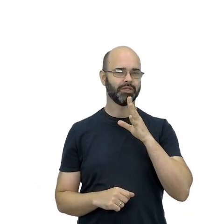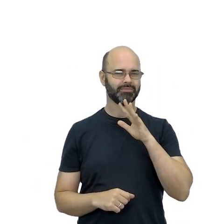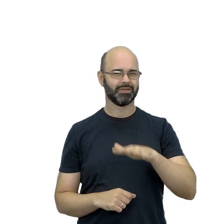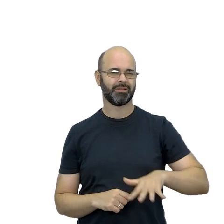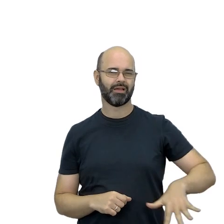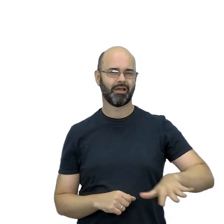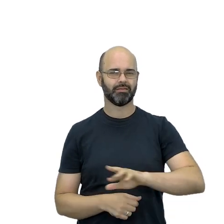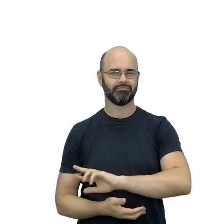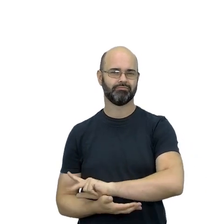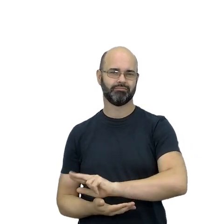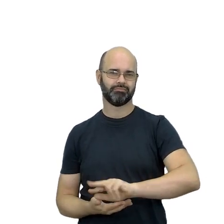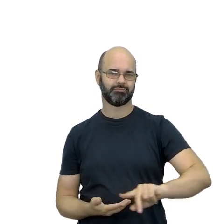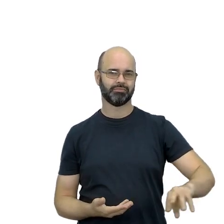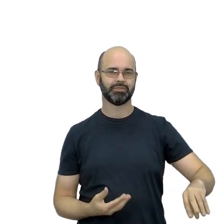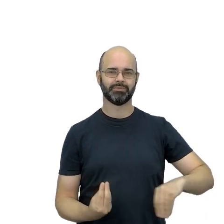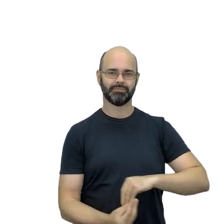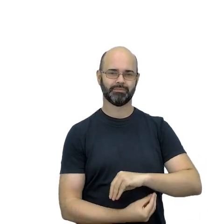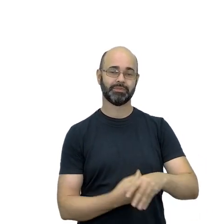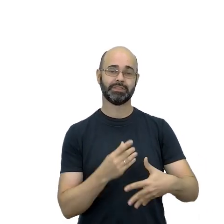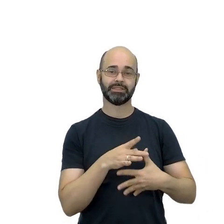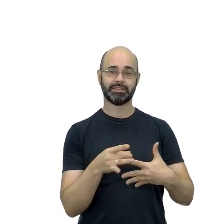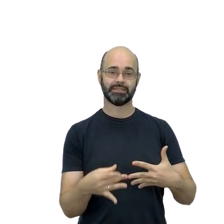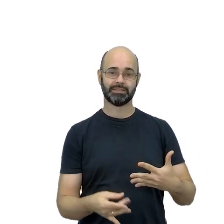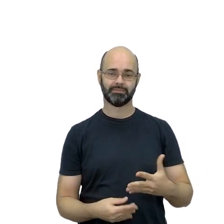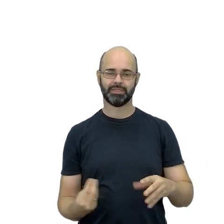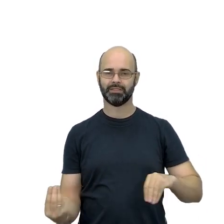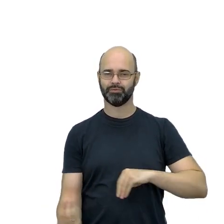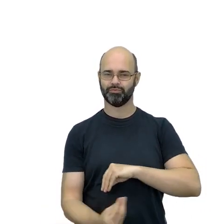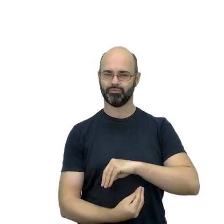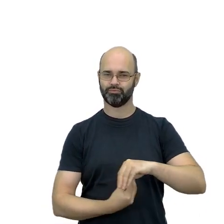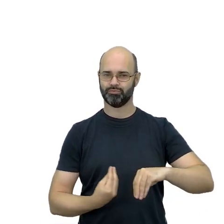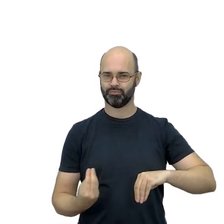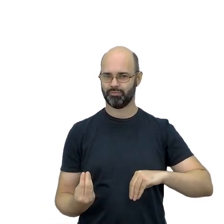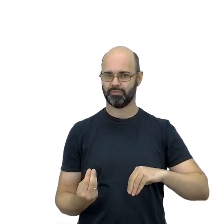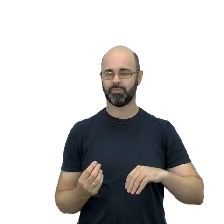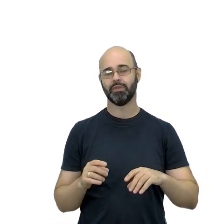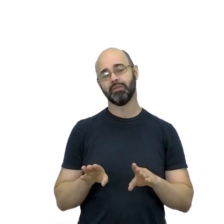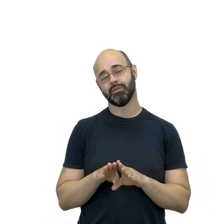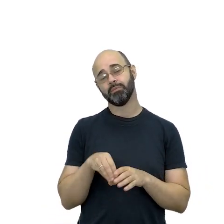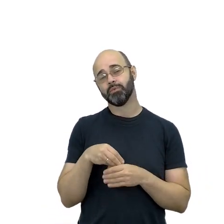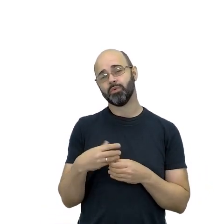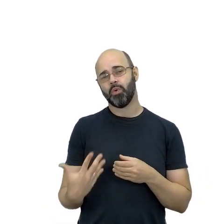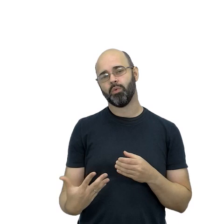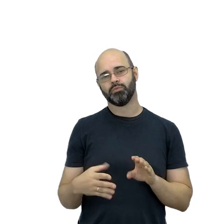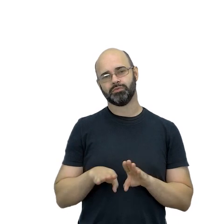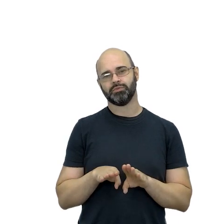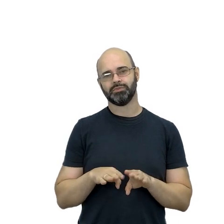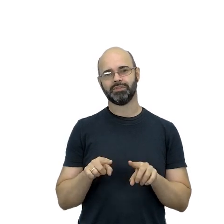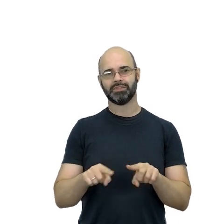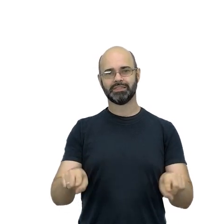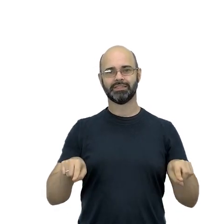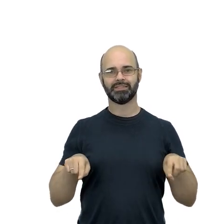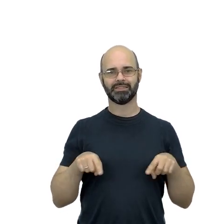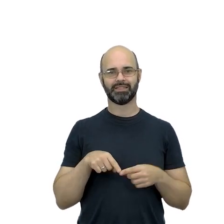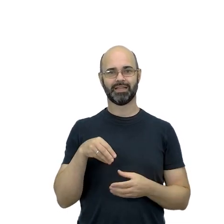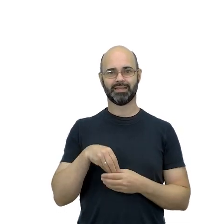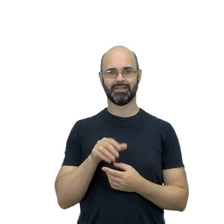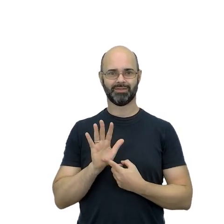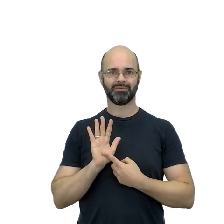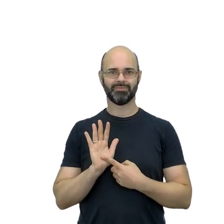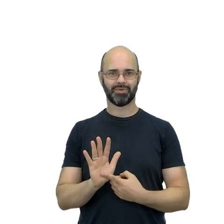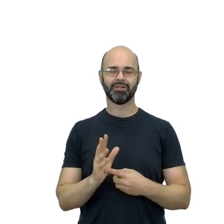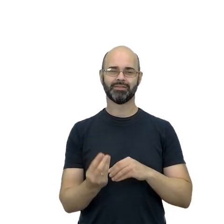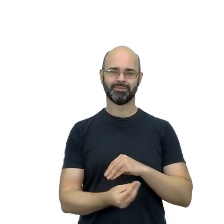conhecimento, promover a integração entre as disciplinas e também os conteúdos, né, que são apresentados em sala de aula, propiciando, assim,